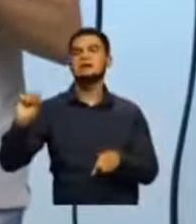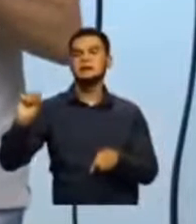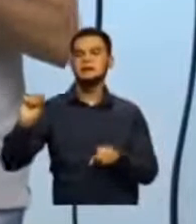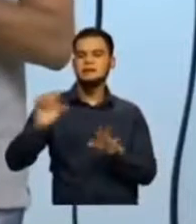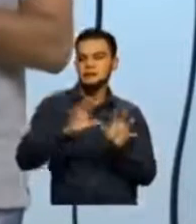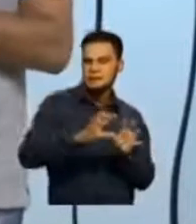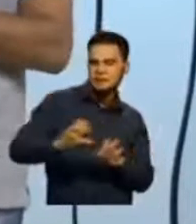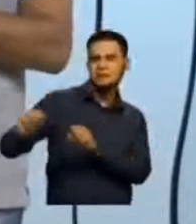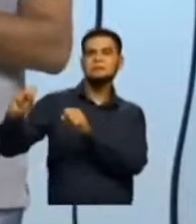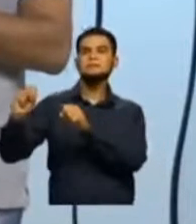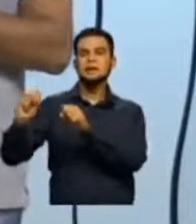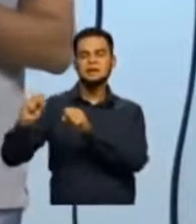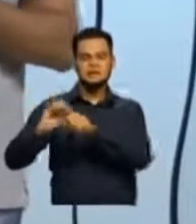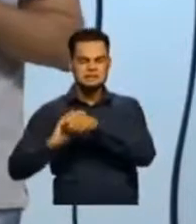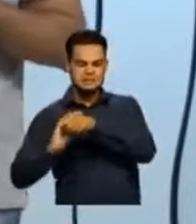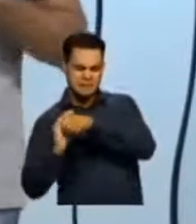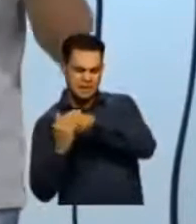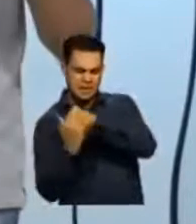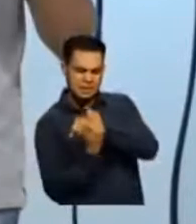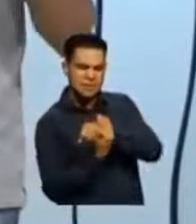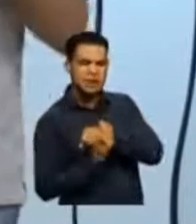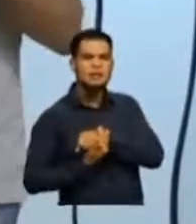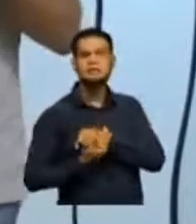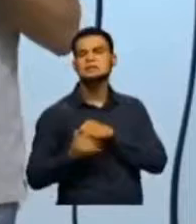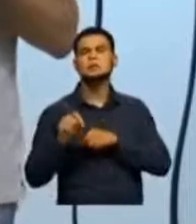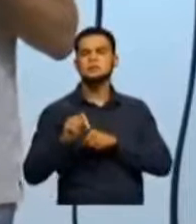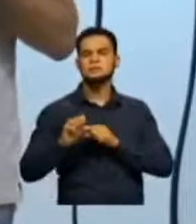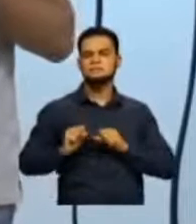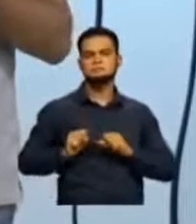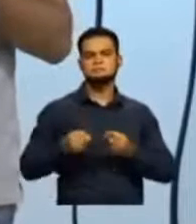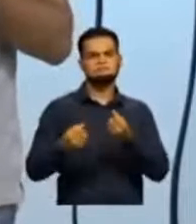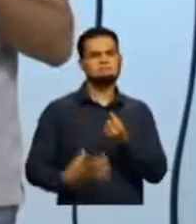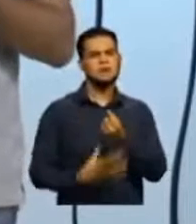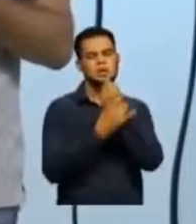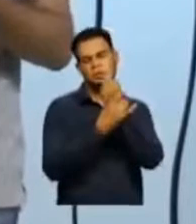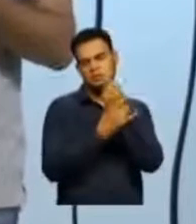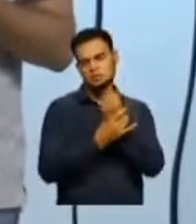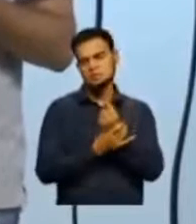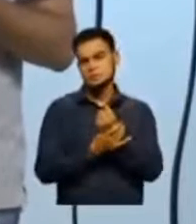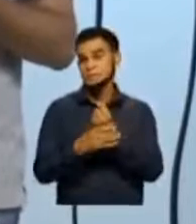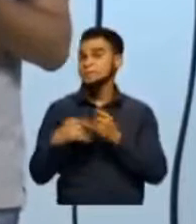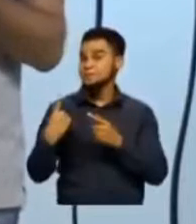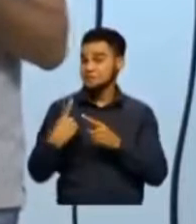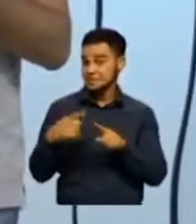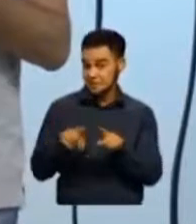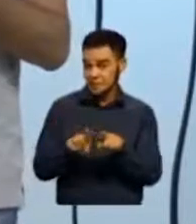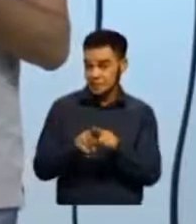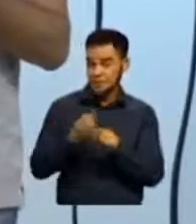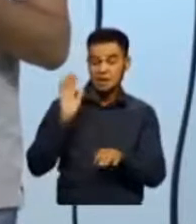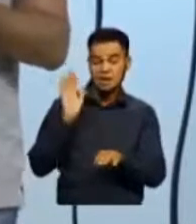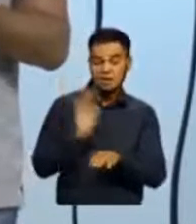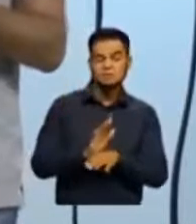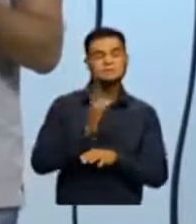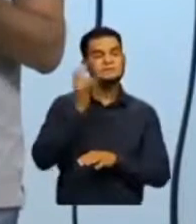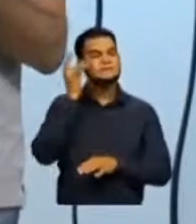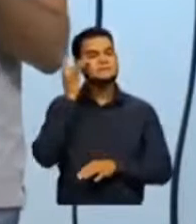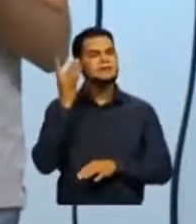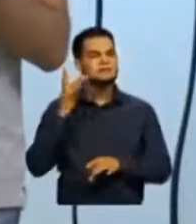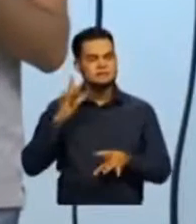adquirem, então, essa camada, que é uma camada de proteção extra e também vai facilitar a ligação